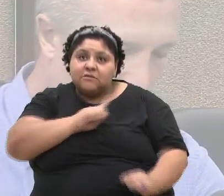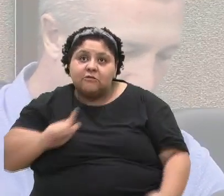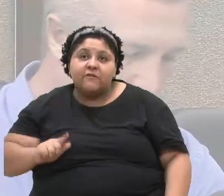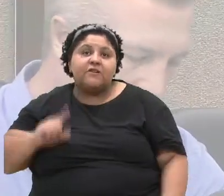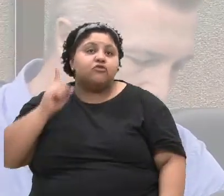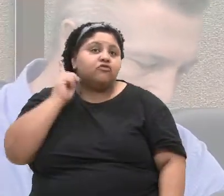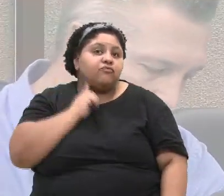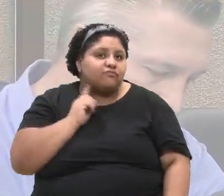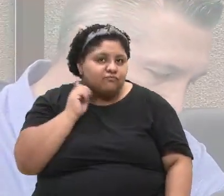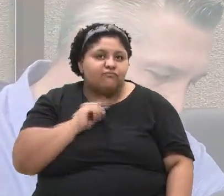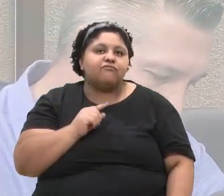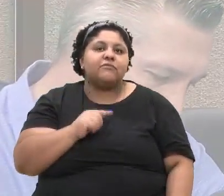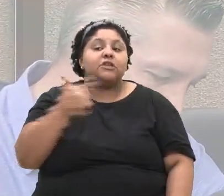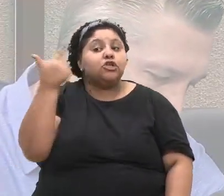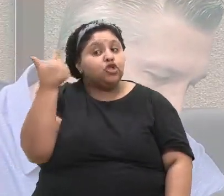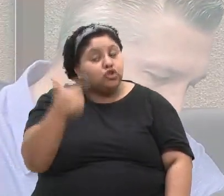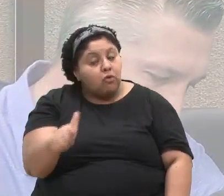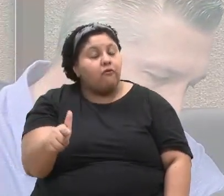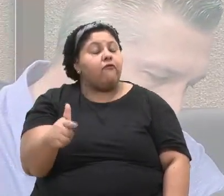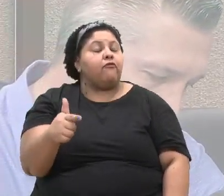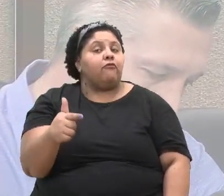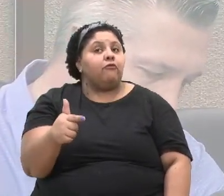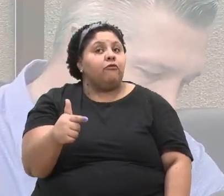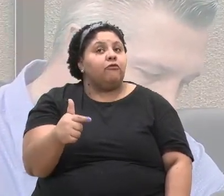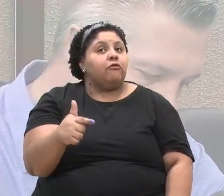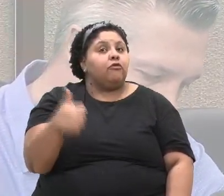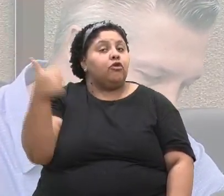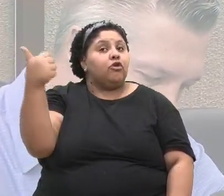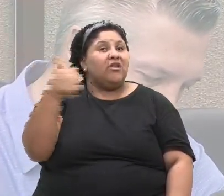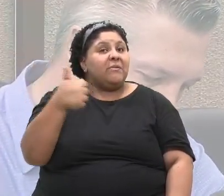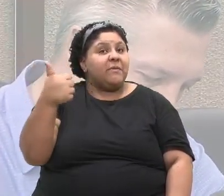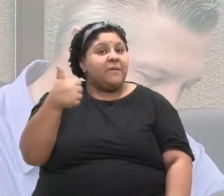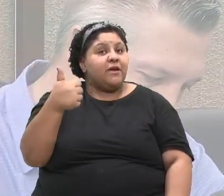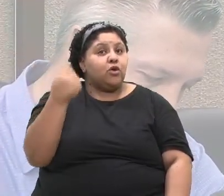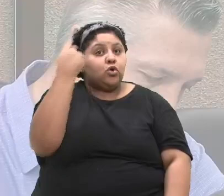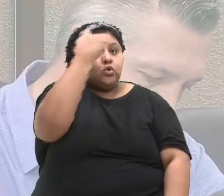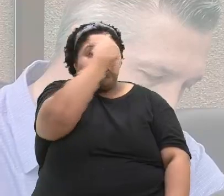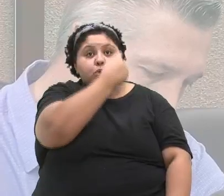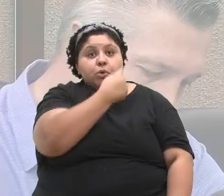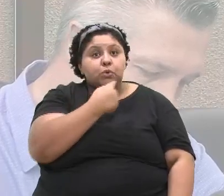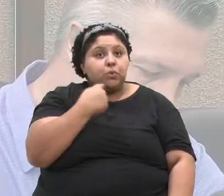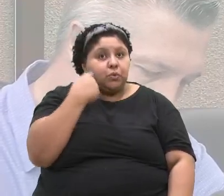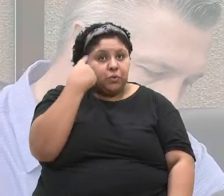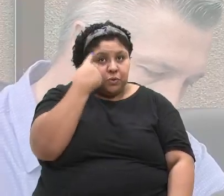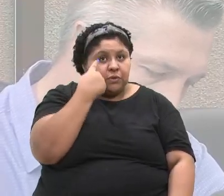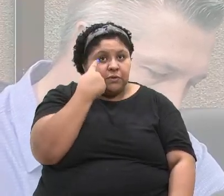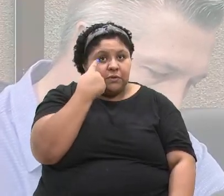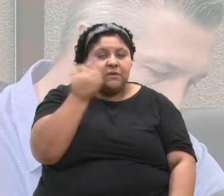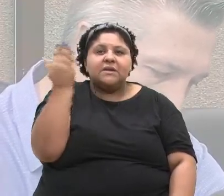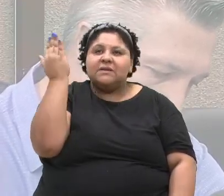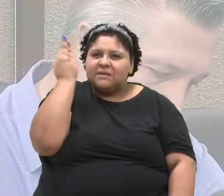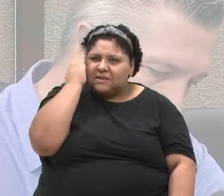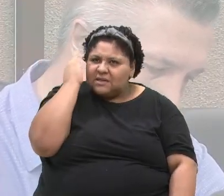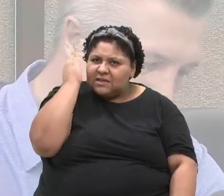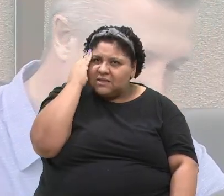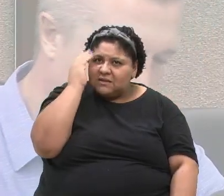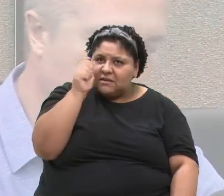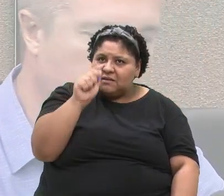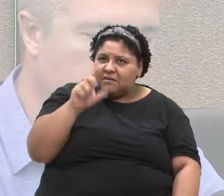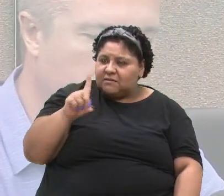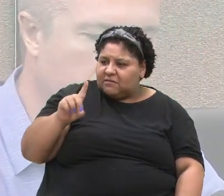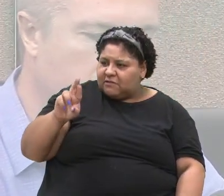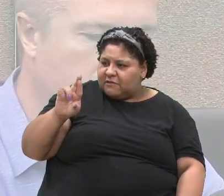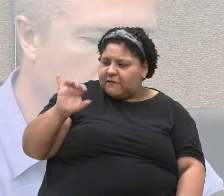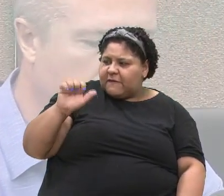Minas e se reelegeu no primeiro turno. E saber que o Adriano Silva,